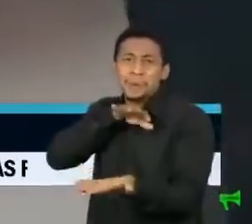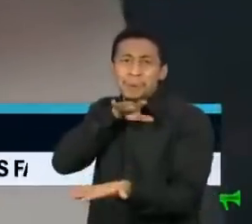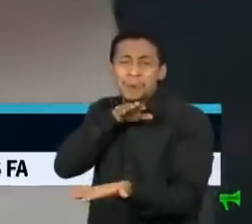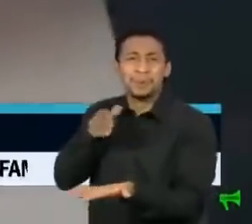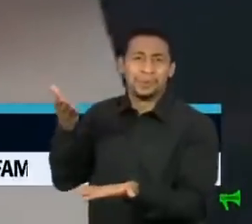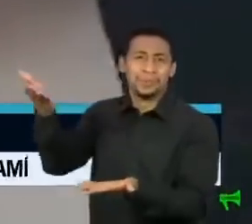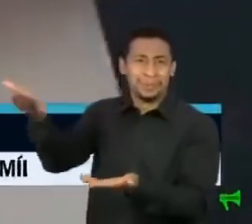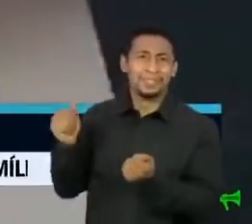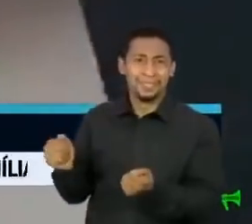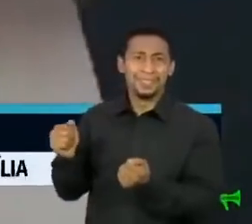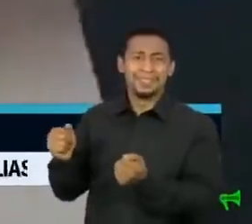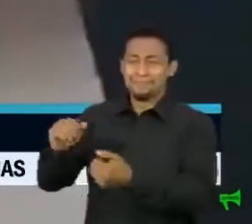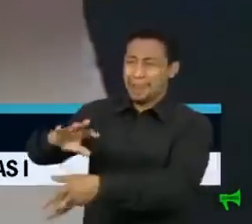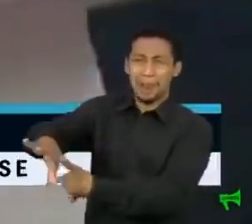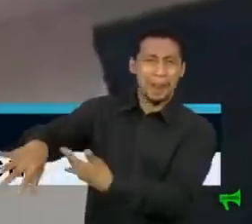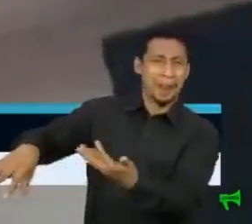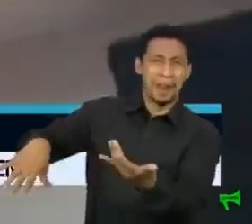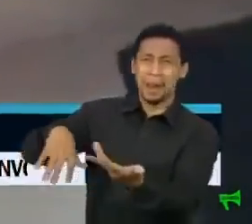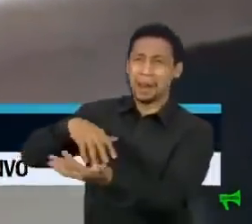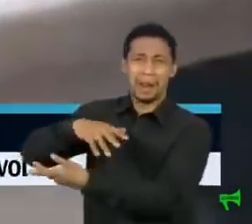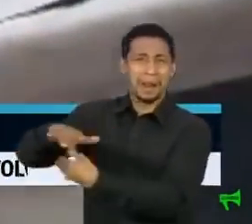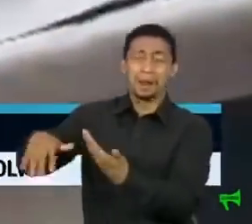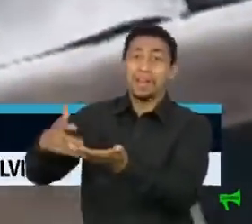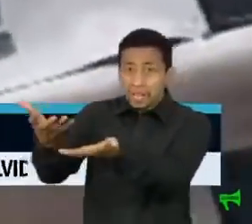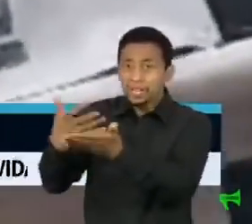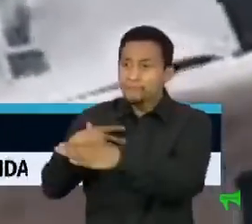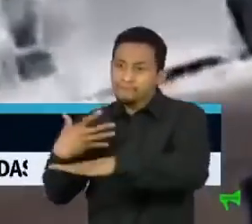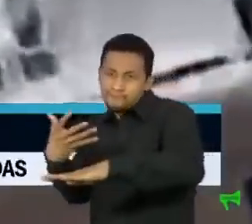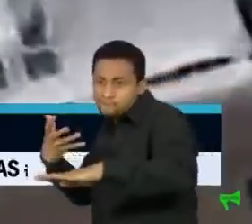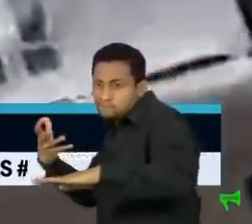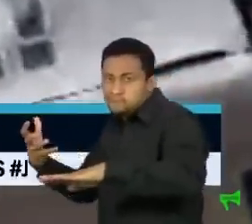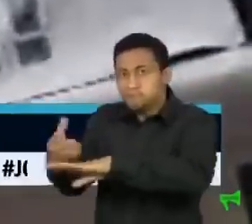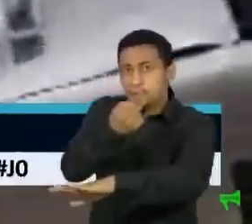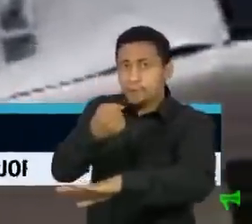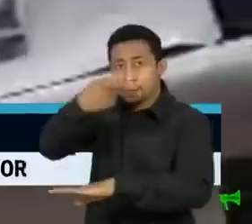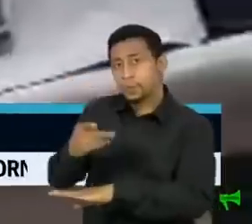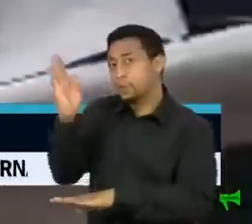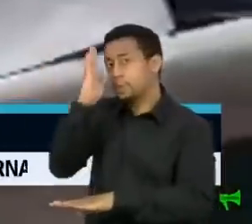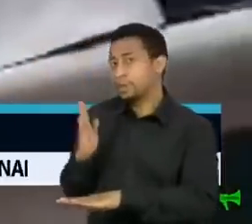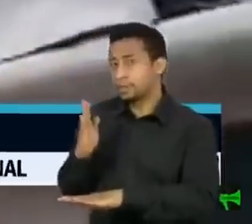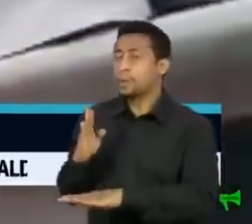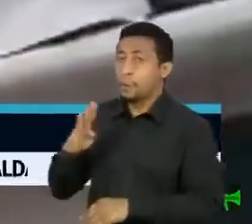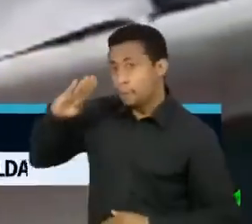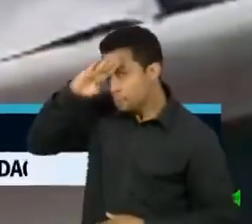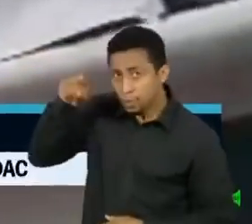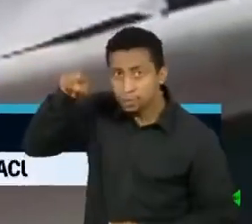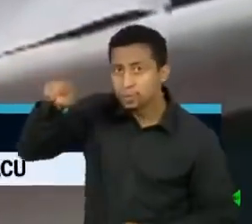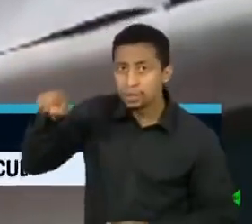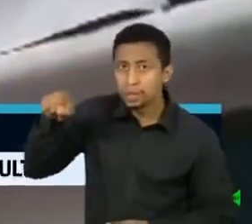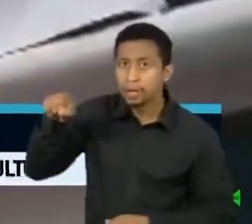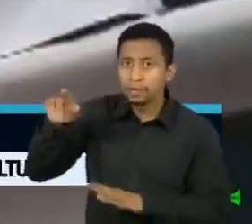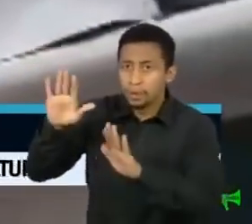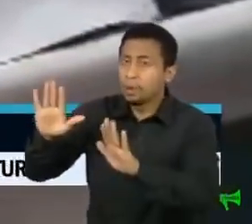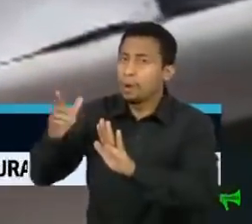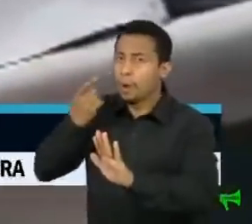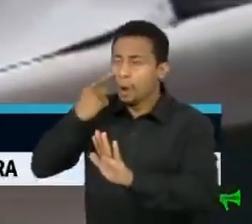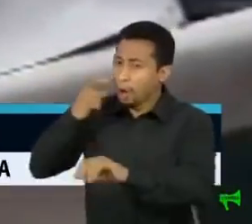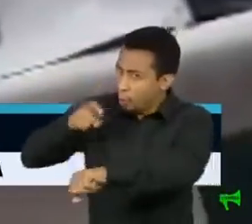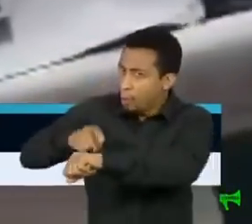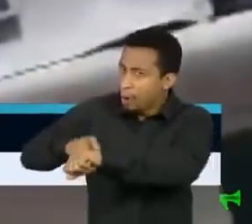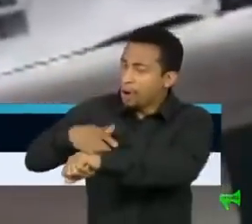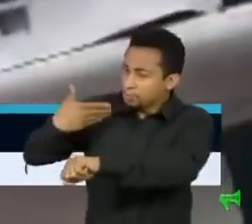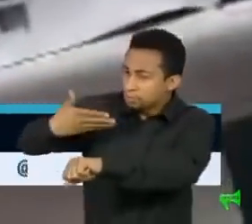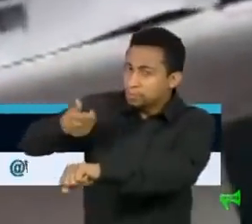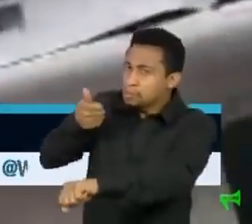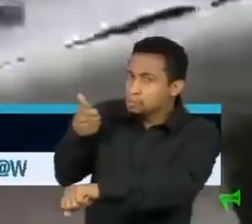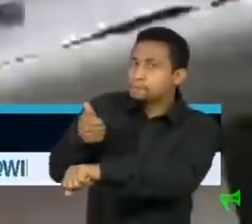se organizando para dar um golpe de Estado no Brasil. Bolsonaro, a tua hora está chegando,